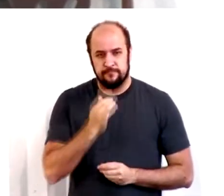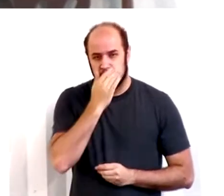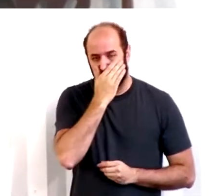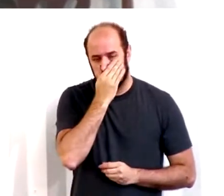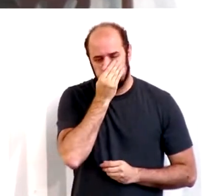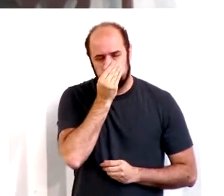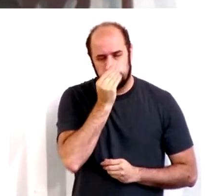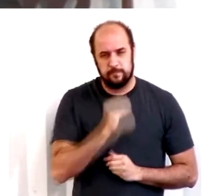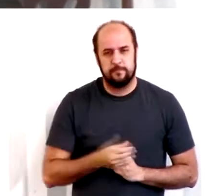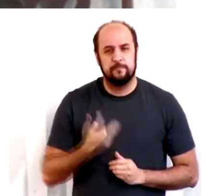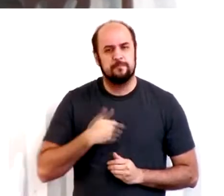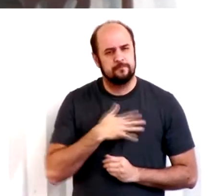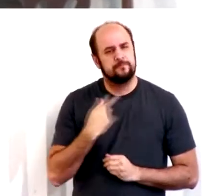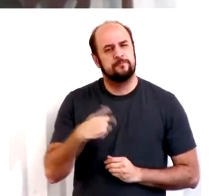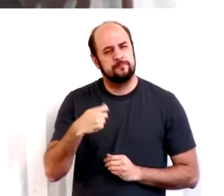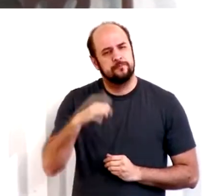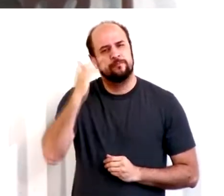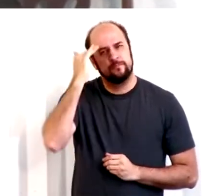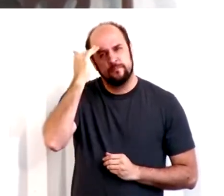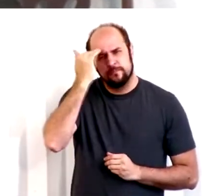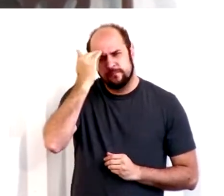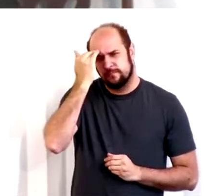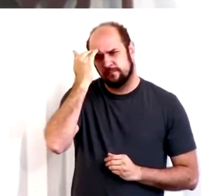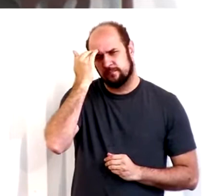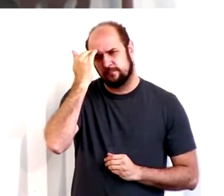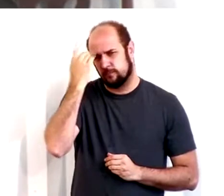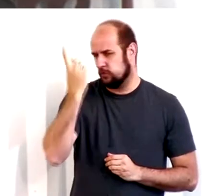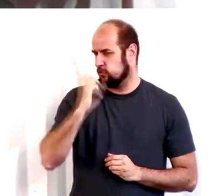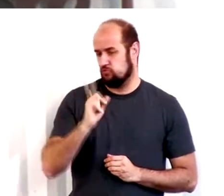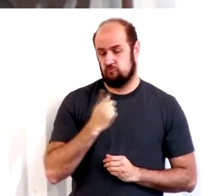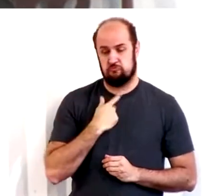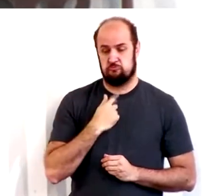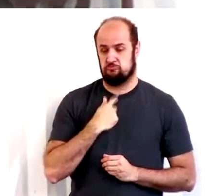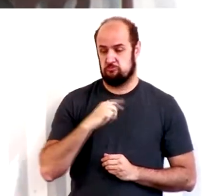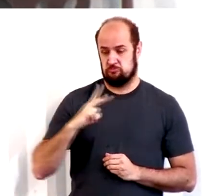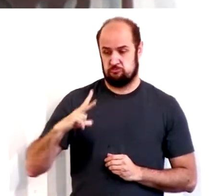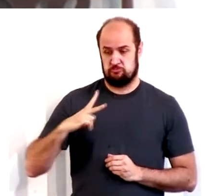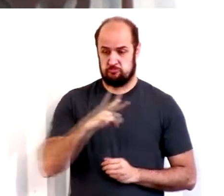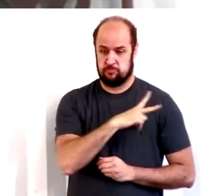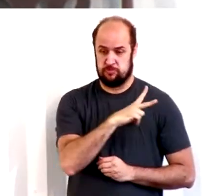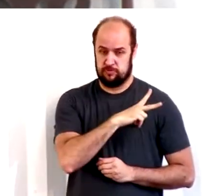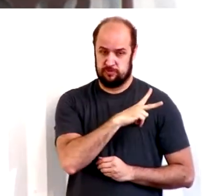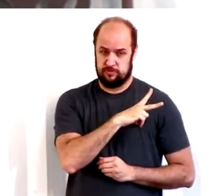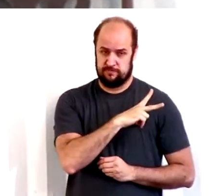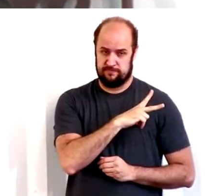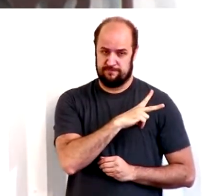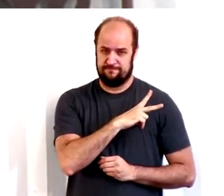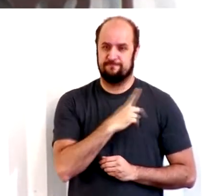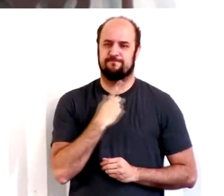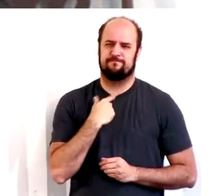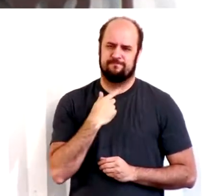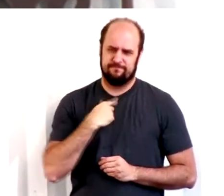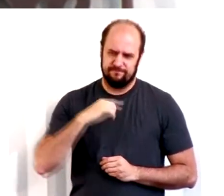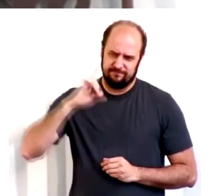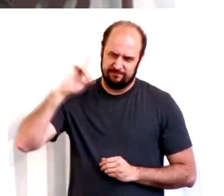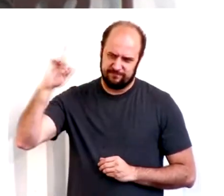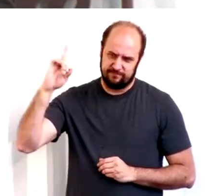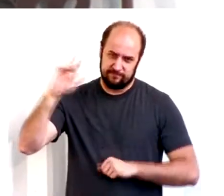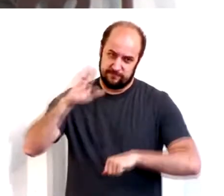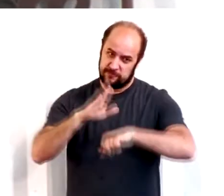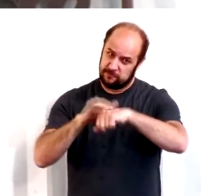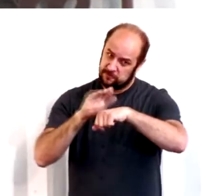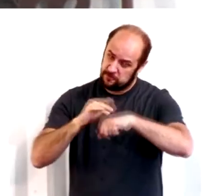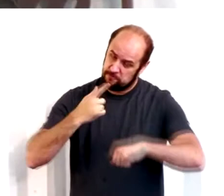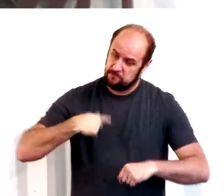Então nós precisamos entender que não é a nossa vontade, mas é a vontade de Deus, que Ele nos chamou para